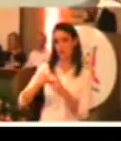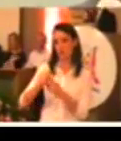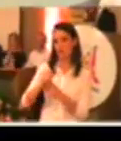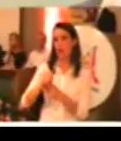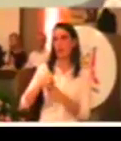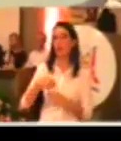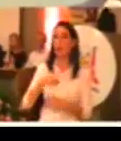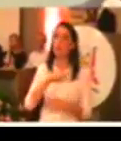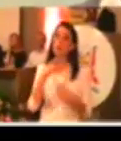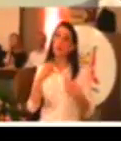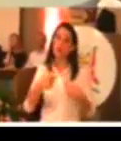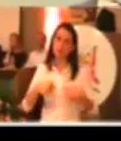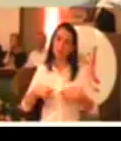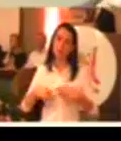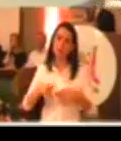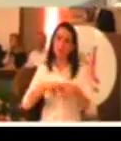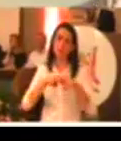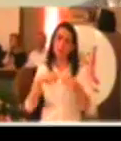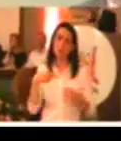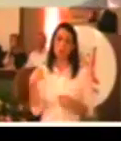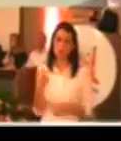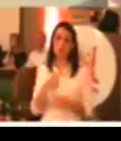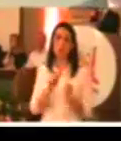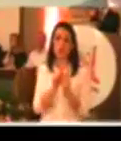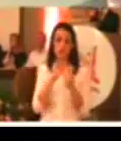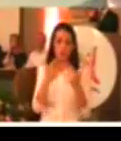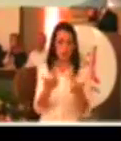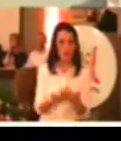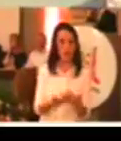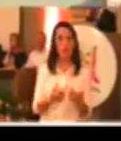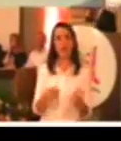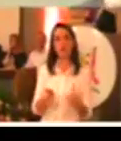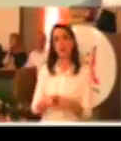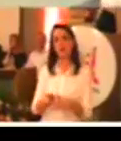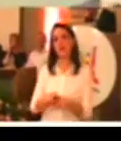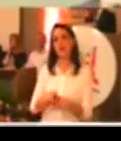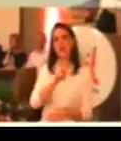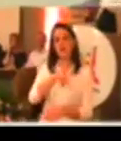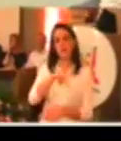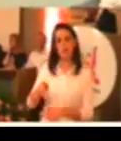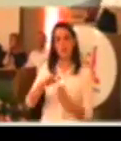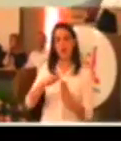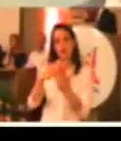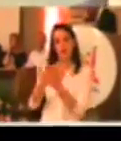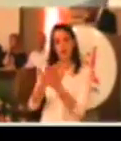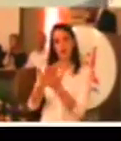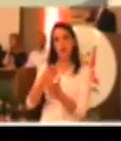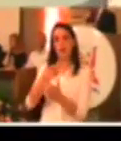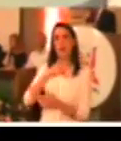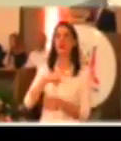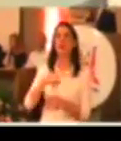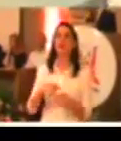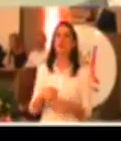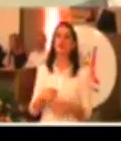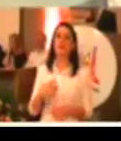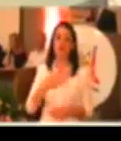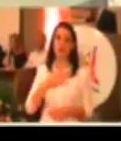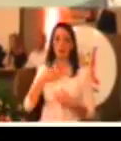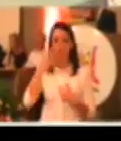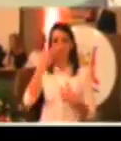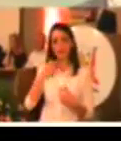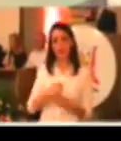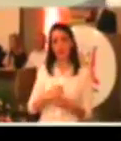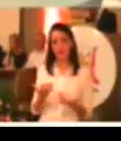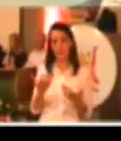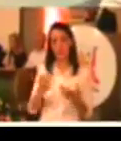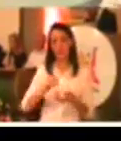comunidade. Por isso que, em nome aqui da Assembleia Legislativa, em nome do presidente da escola, Gelson Merizio, eu